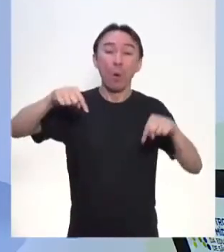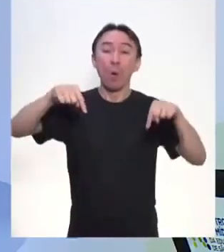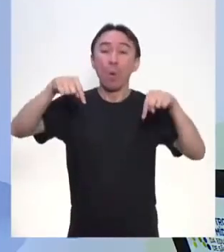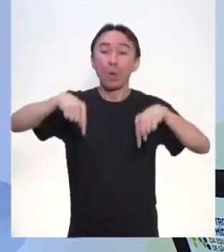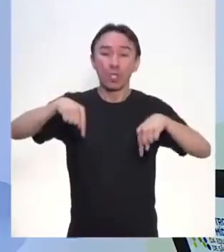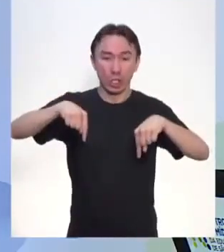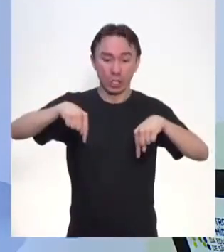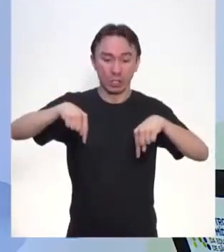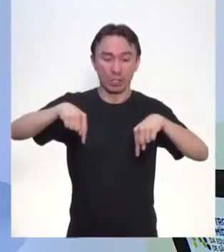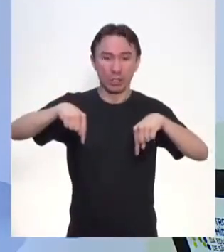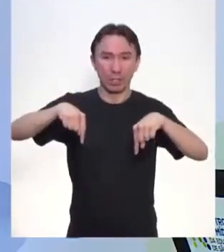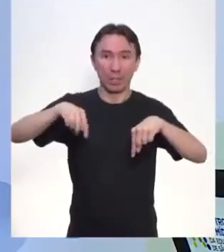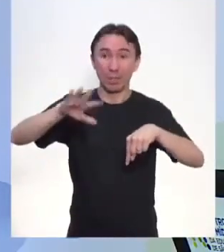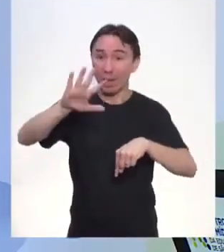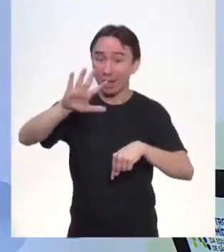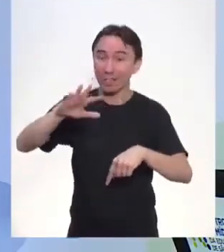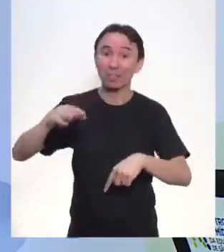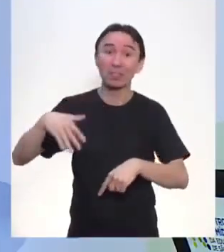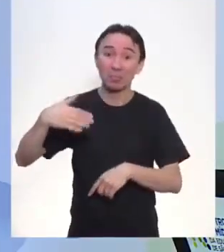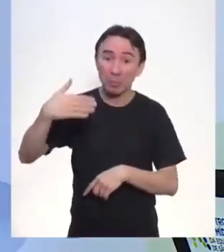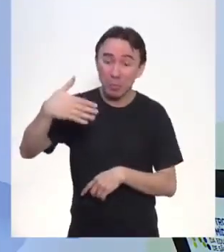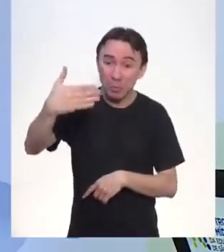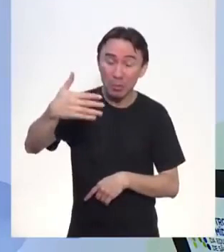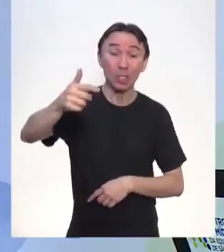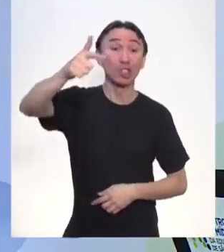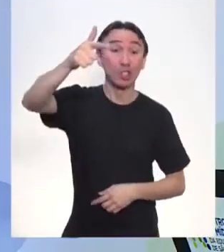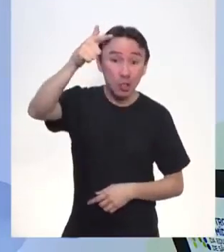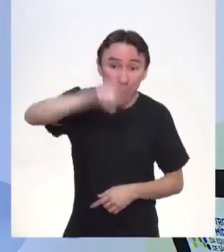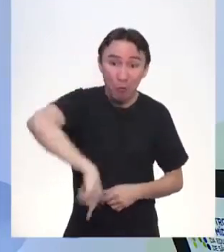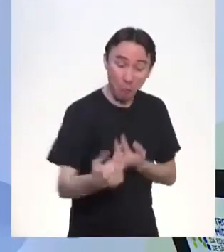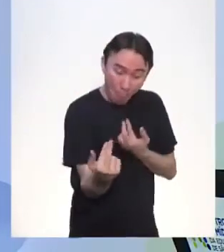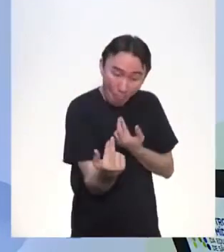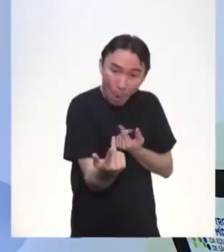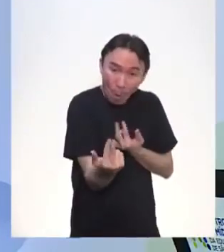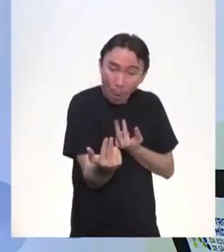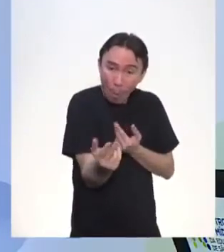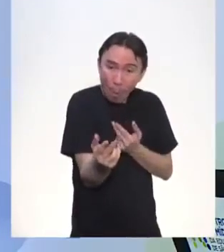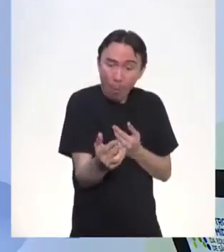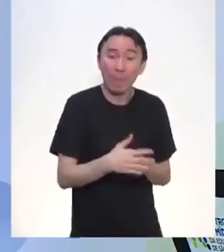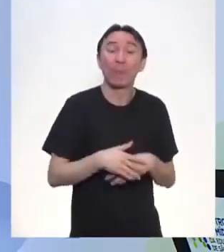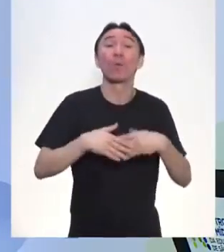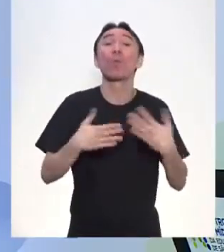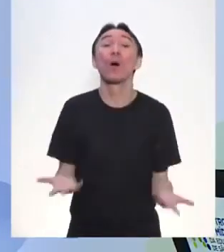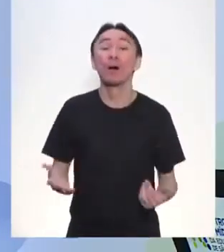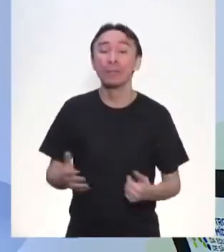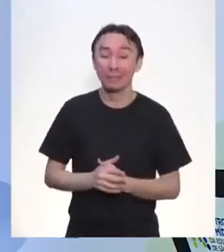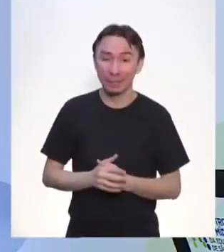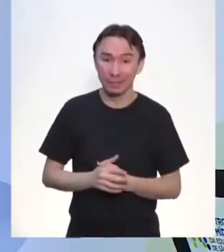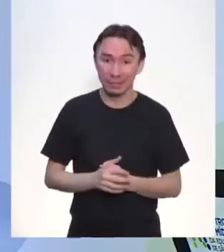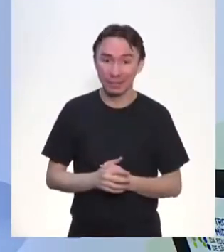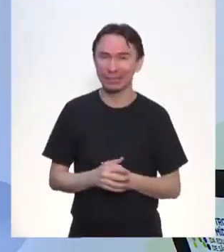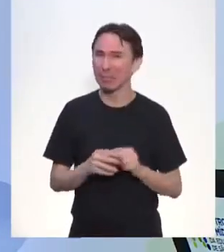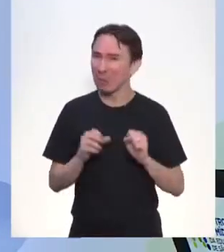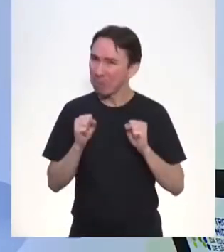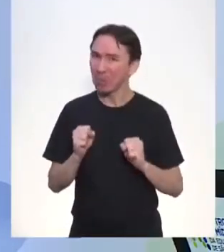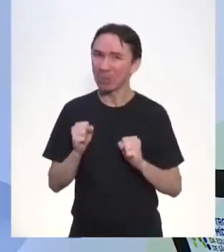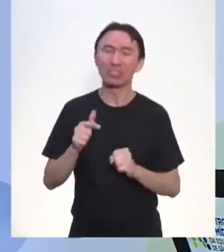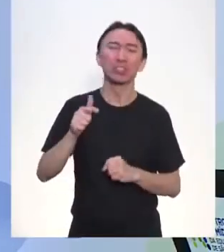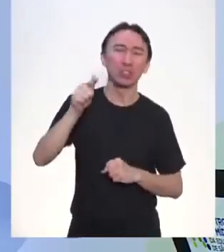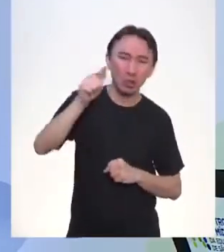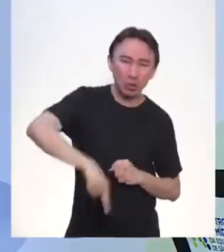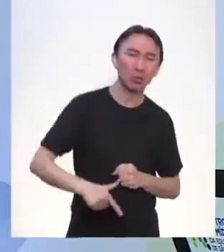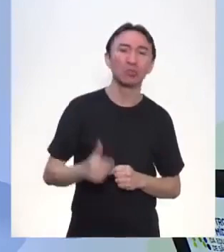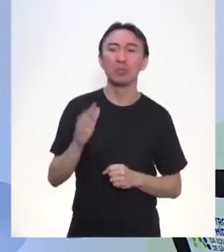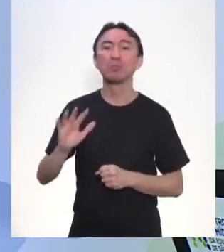vez, usando esse mesmo padrão aí dos dias, que vai acontecer? Qual que é a próxima vez que eu posso identificar que isso